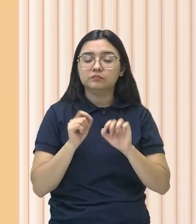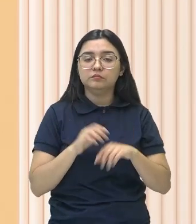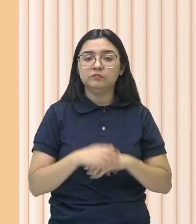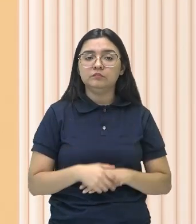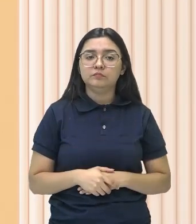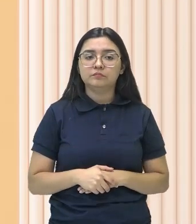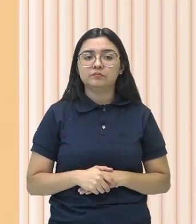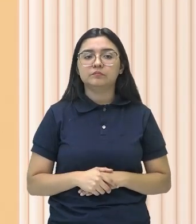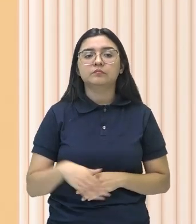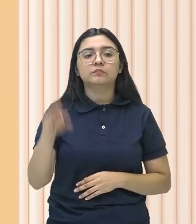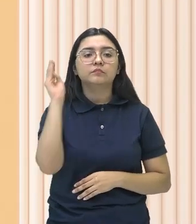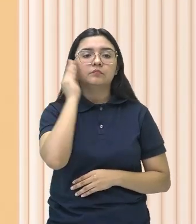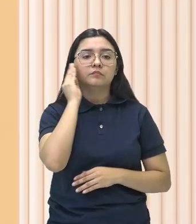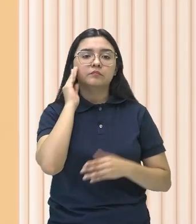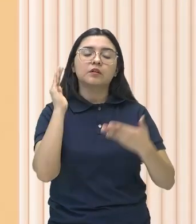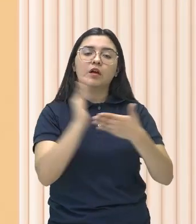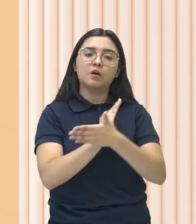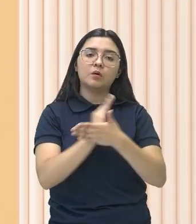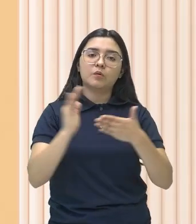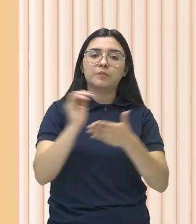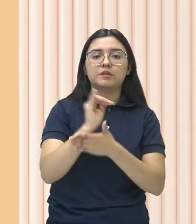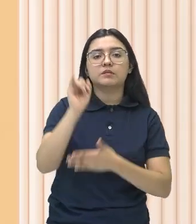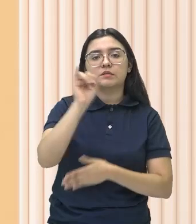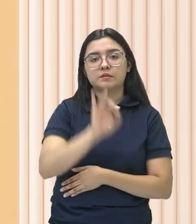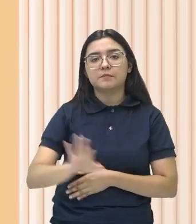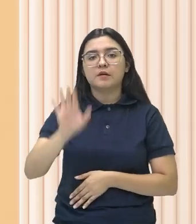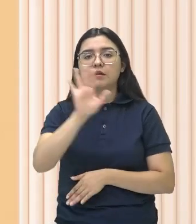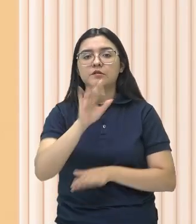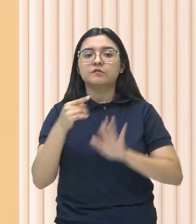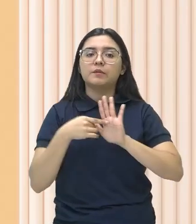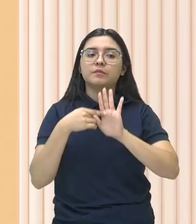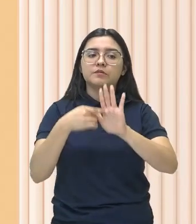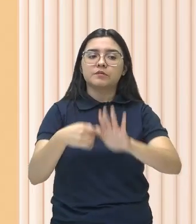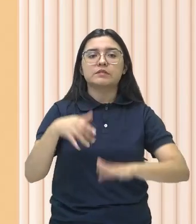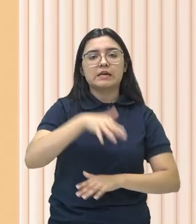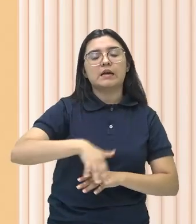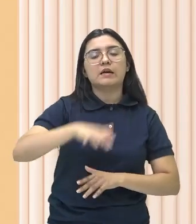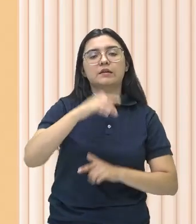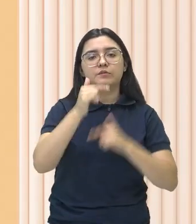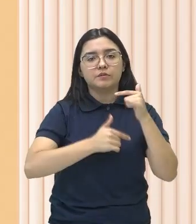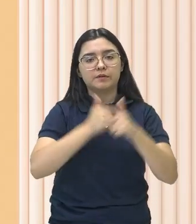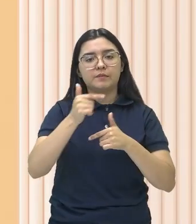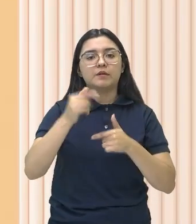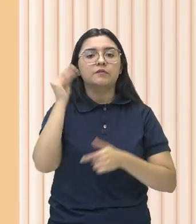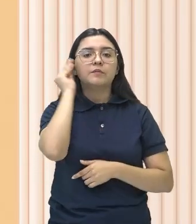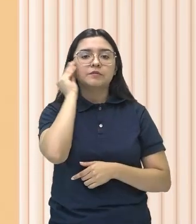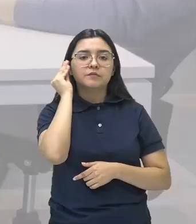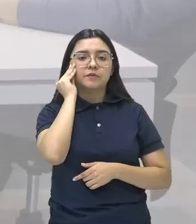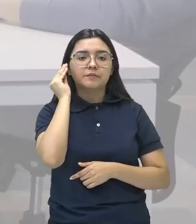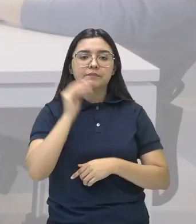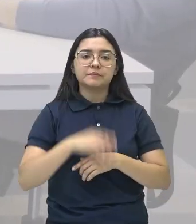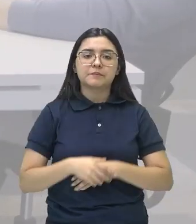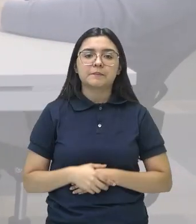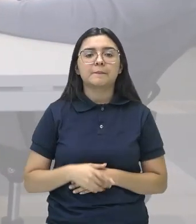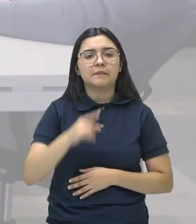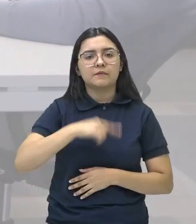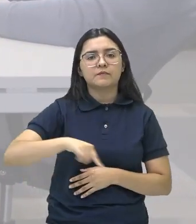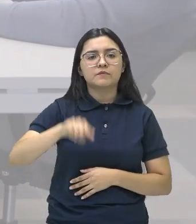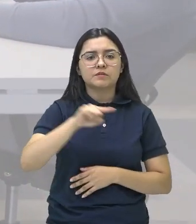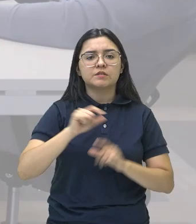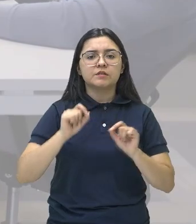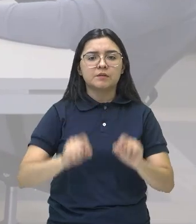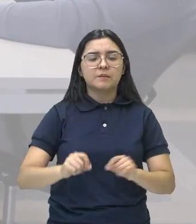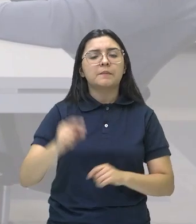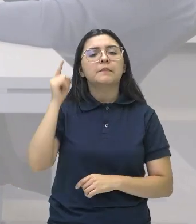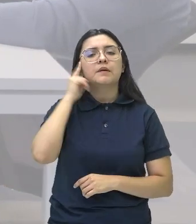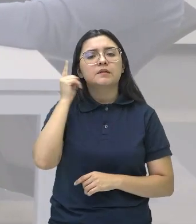né, para acompanhar comigo aqui, algumas imagens que vão retratar para nós esse mundo do trabalho aí. Vamos ver. Você já parou para pensar